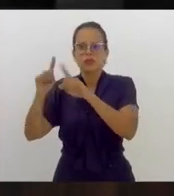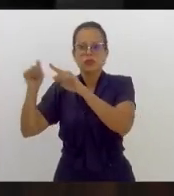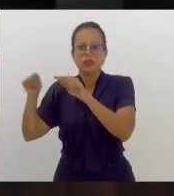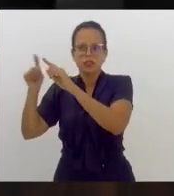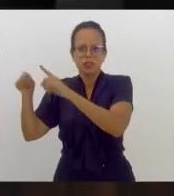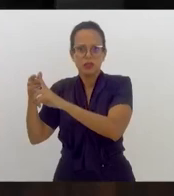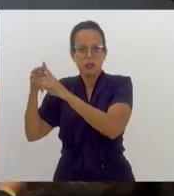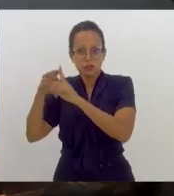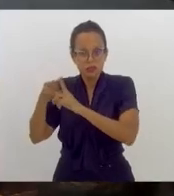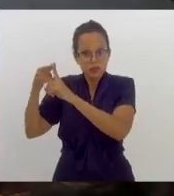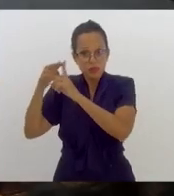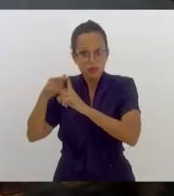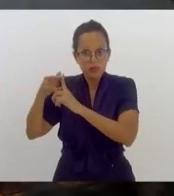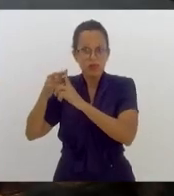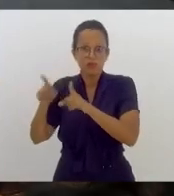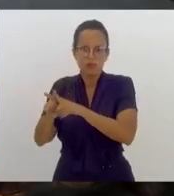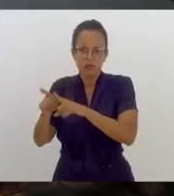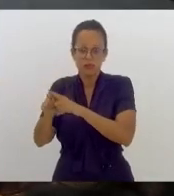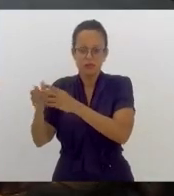sistema Zoom.